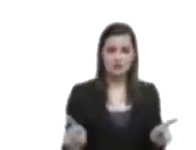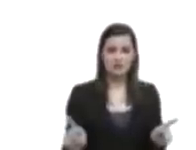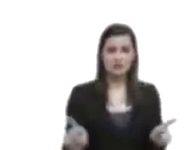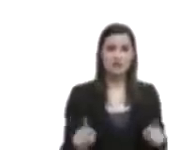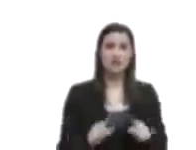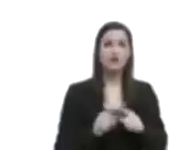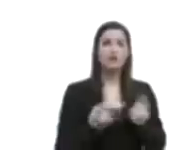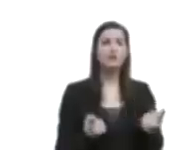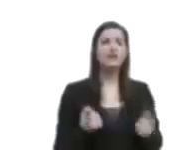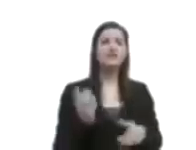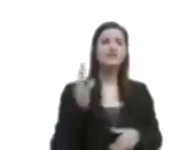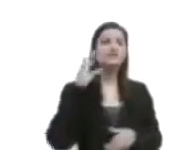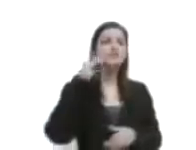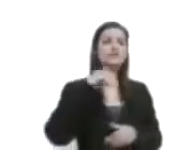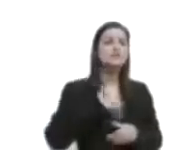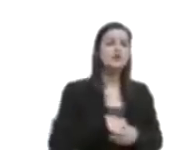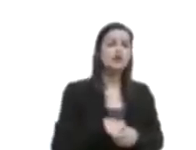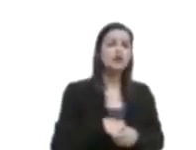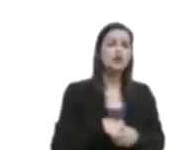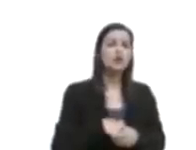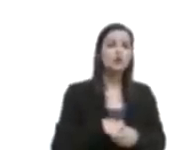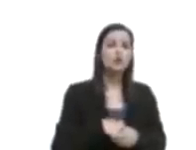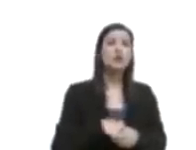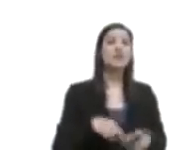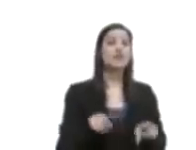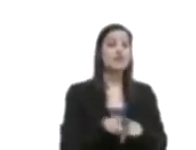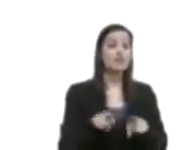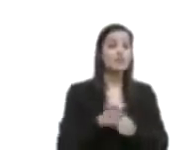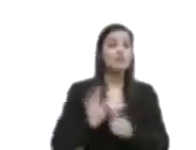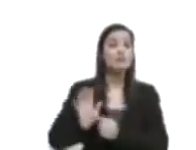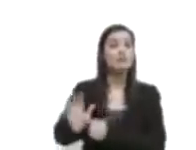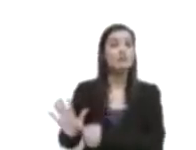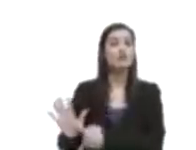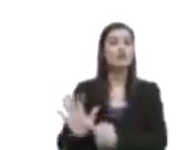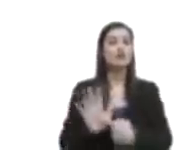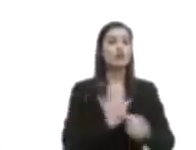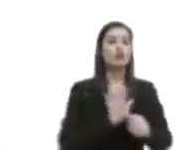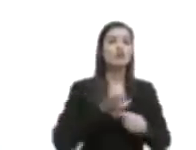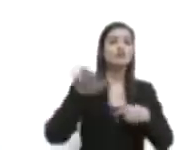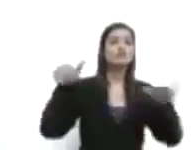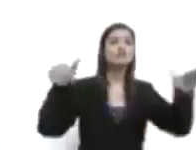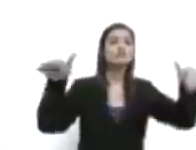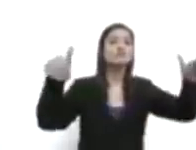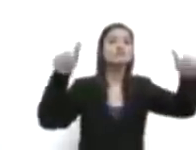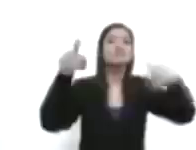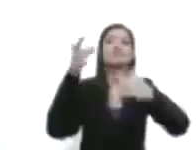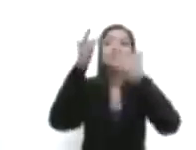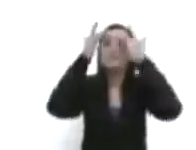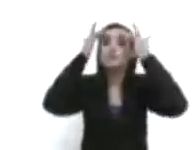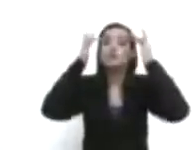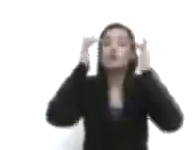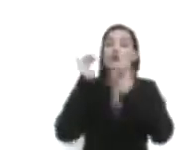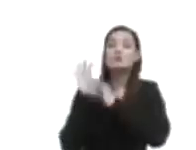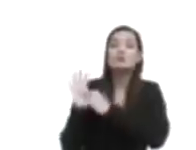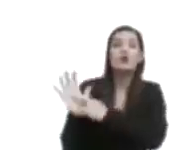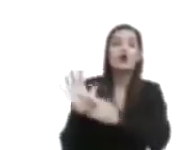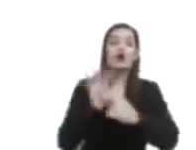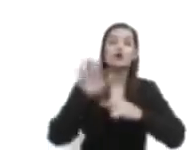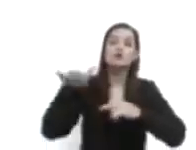paz internamente e paz que Ele promove entre as pessoas, Ele externa a paz onde quer que Ele